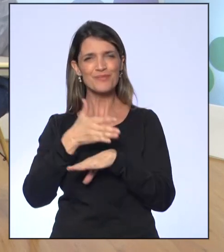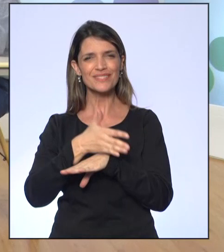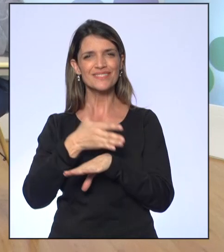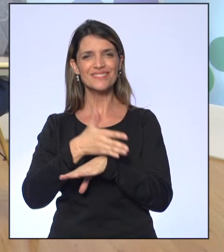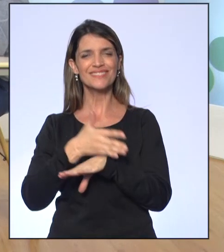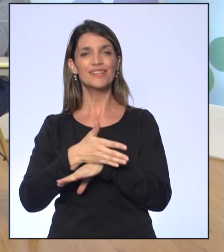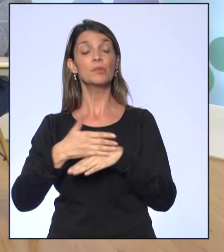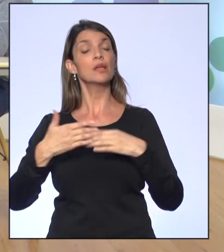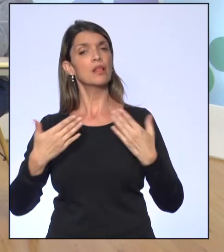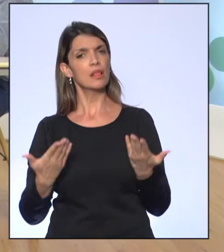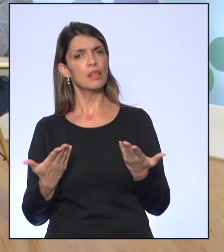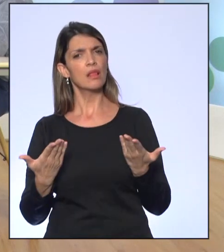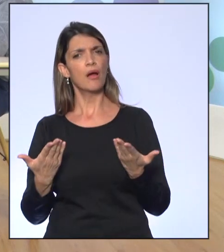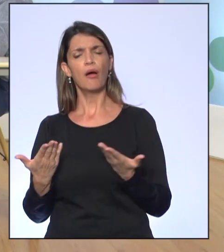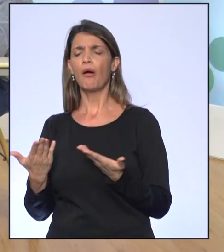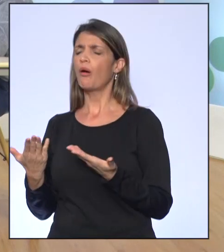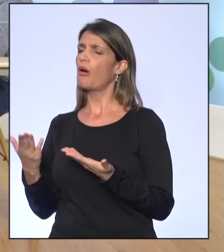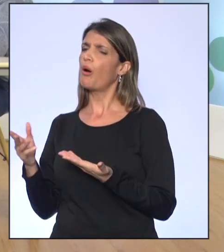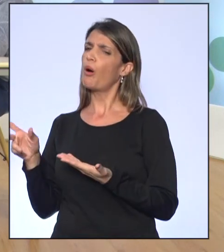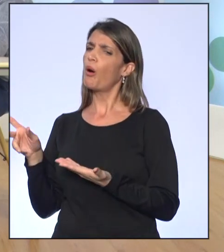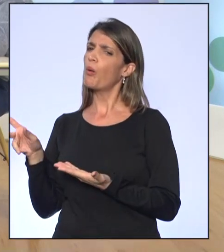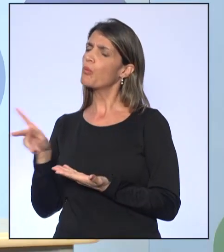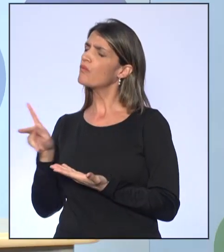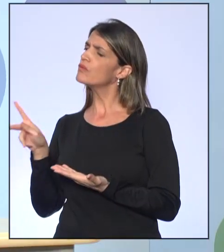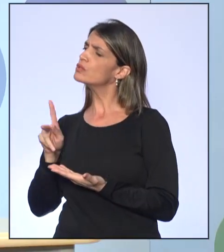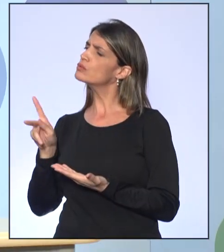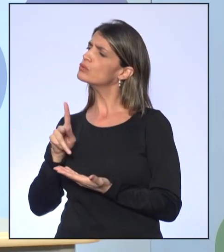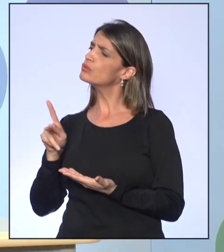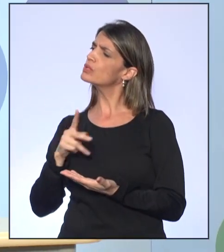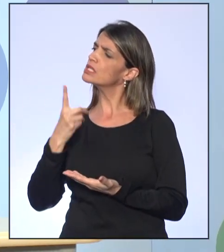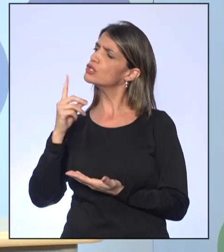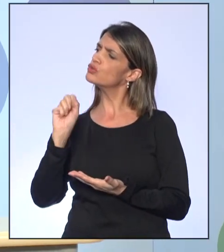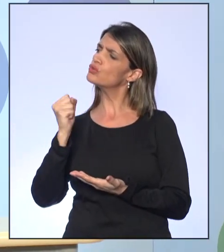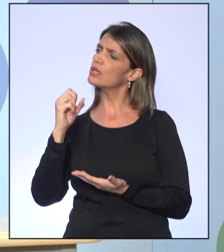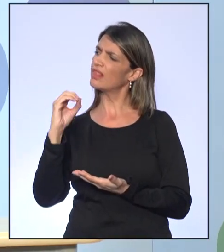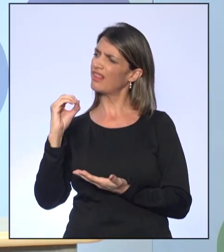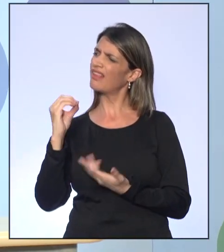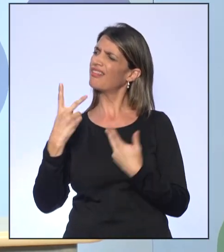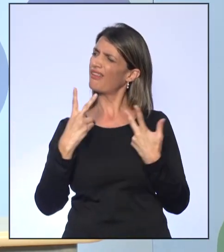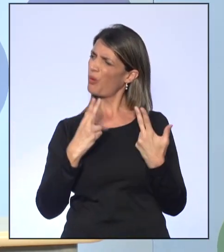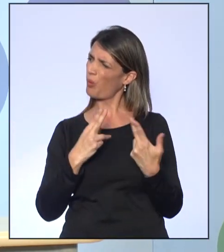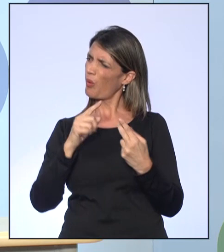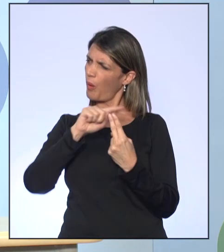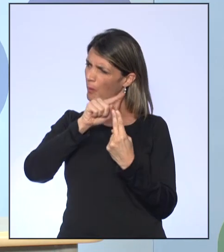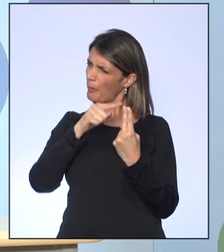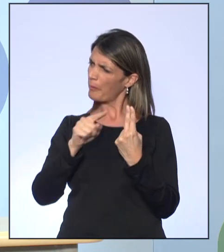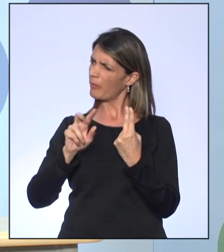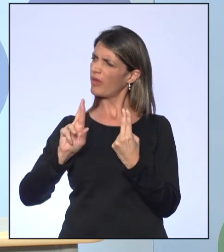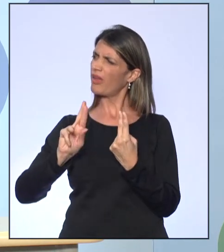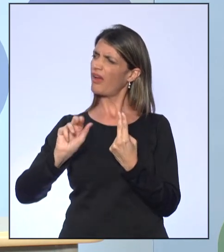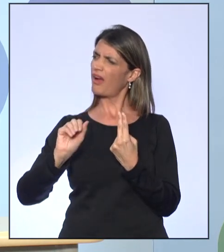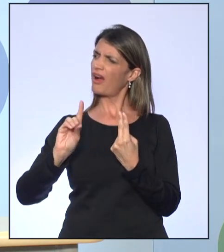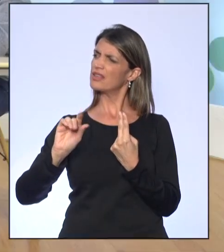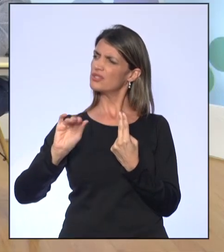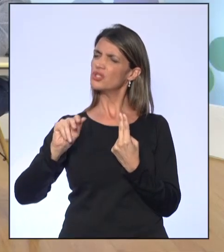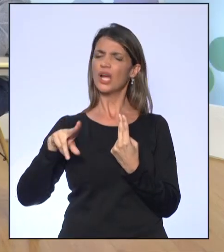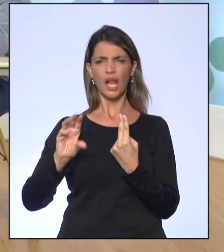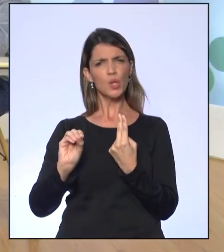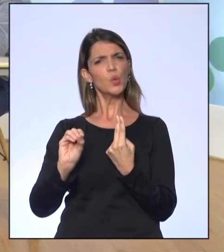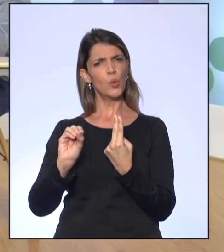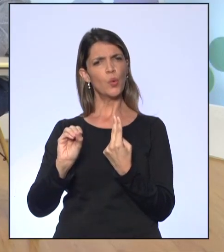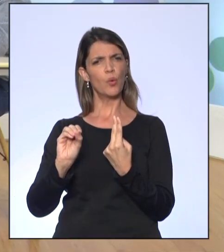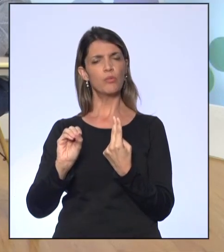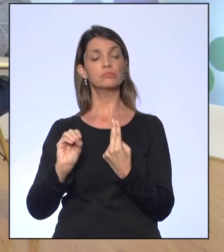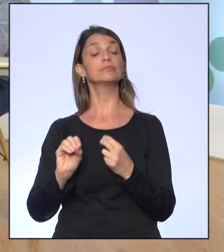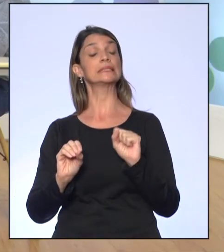Então, quer dizer, Jonas, que 180 graus é a mesma coisa que π radiano. Isso mesmo.